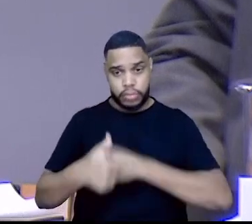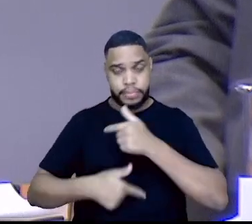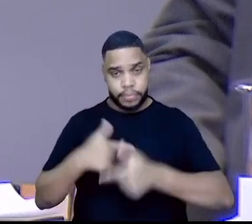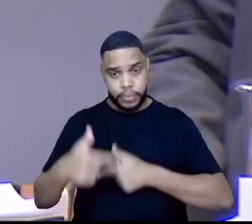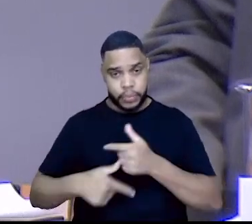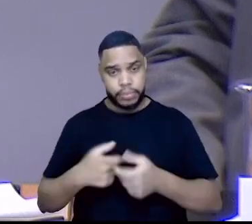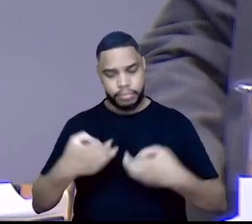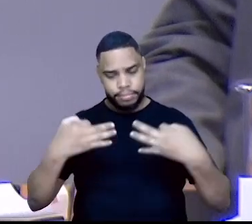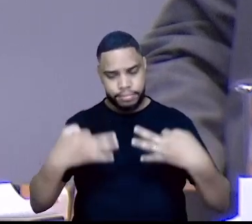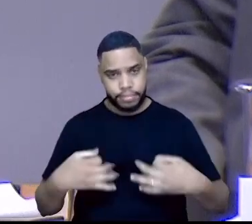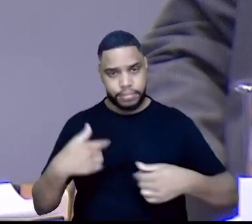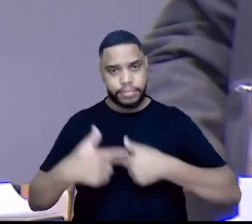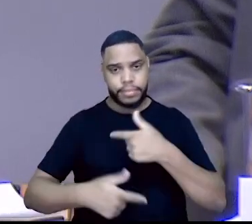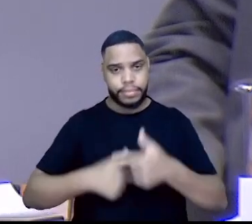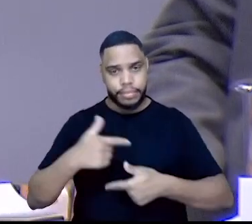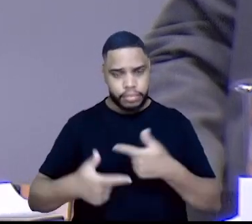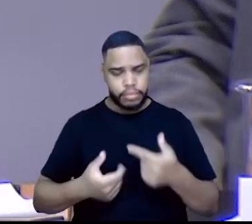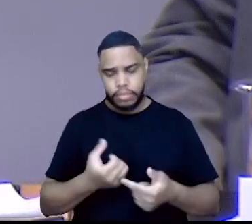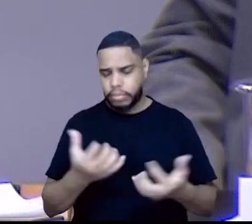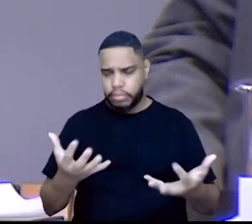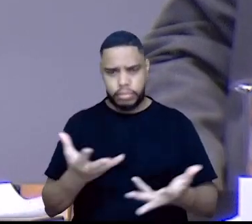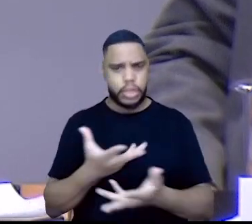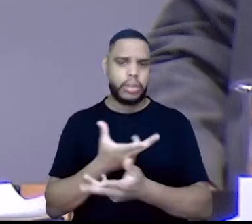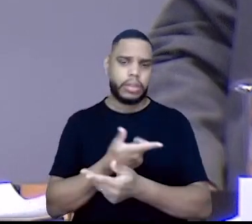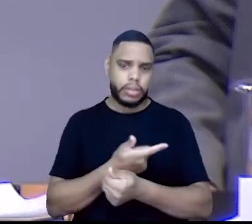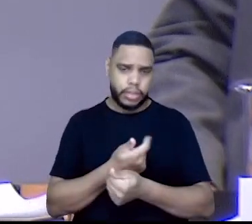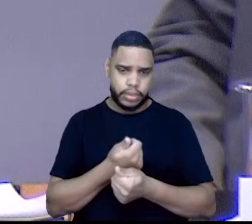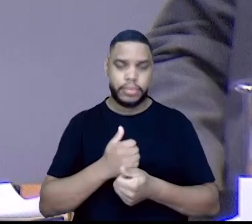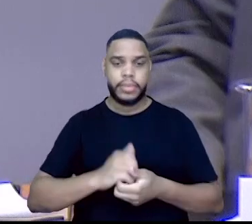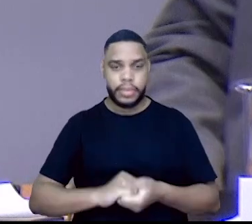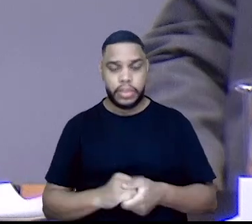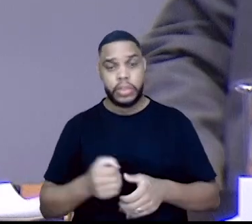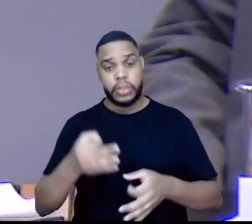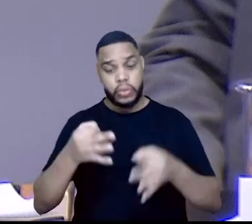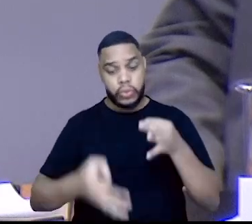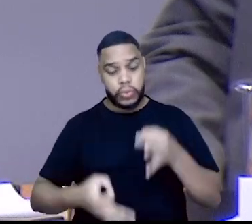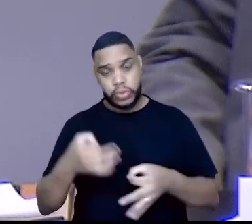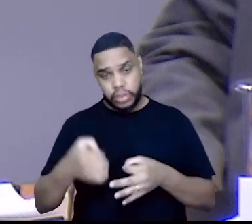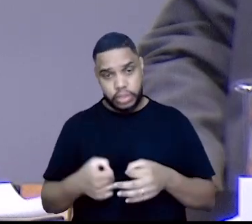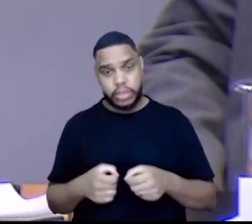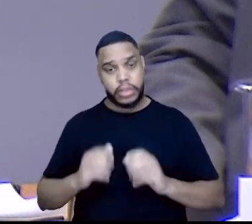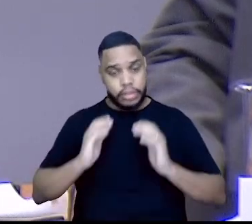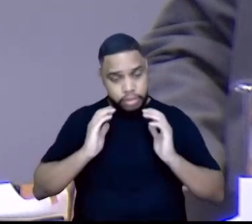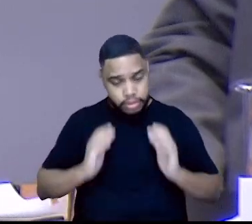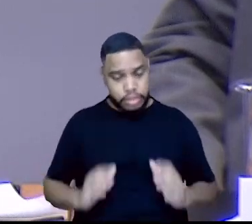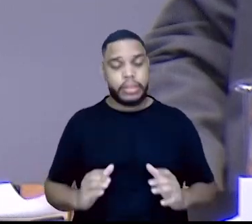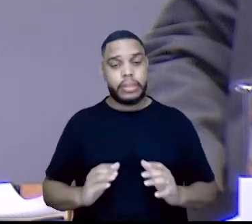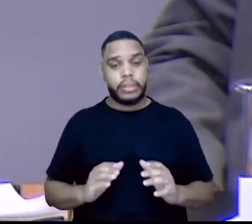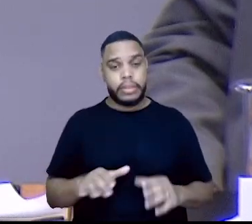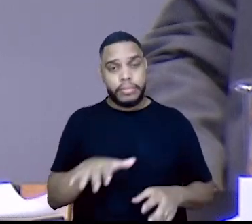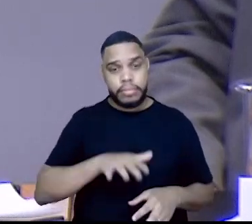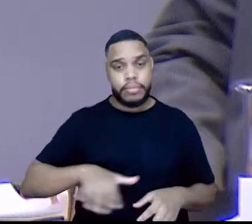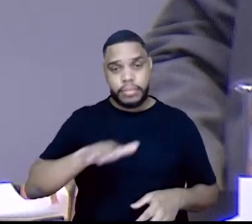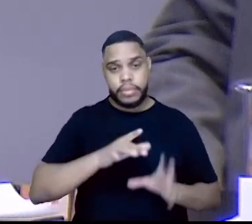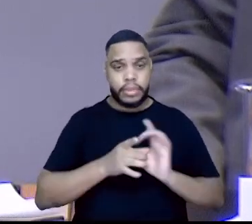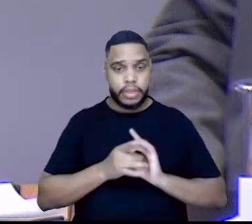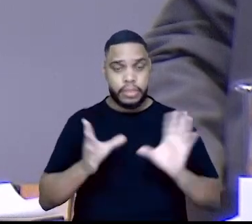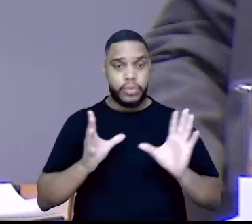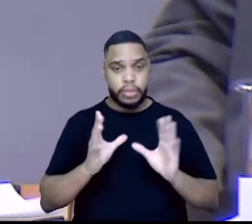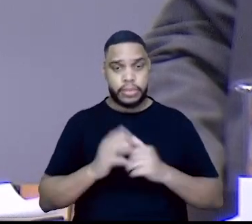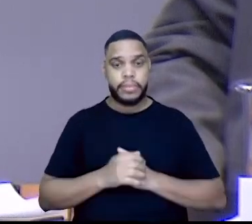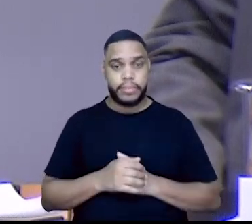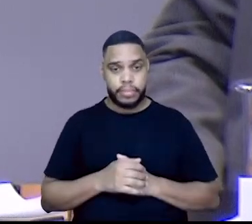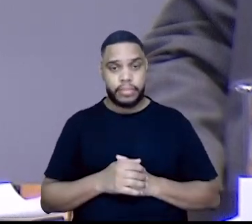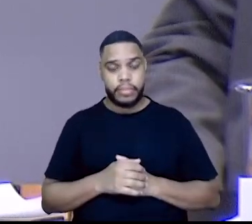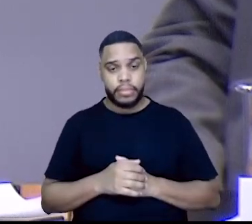íntegro e trabalhador é uma bênção para a justiça, para a cidadania, para a democracia em geral. Mas o modo